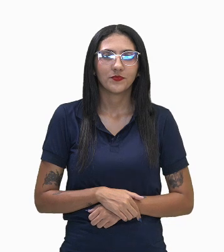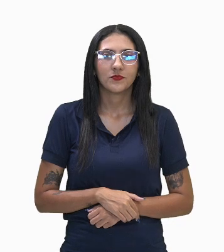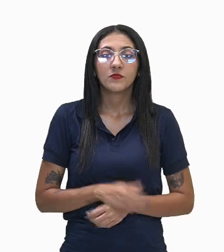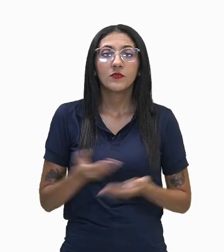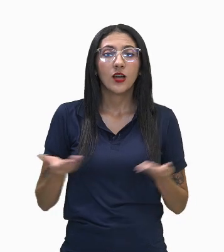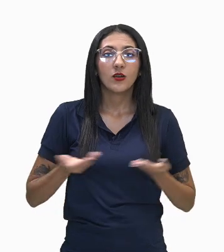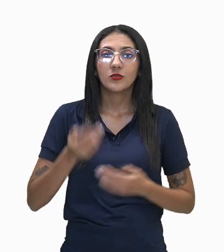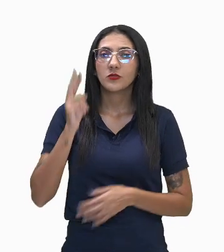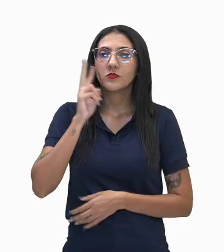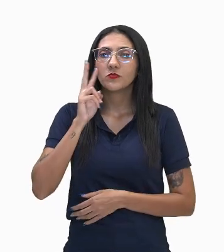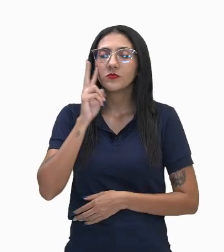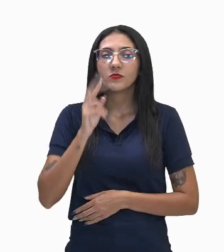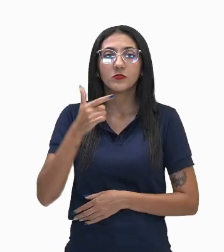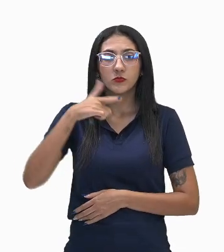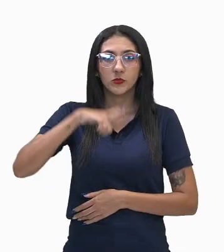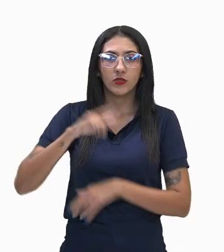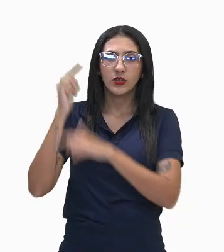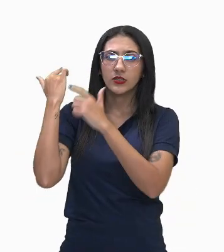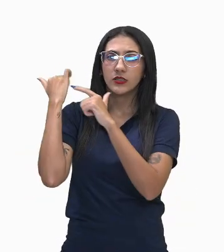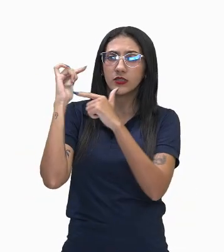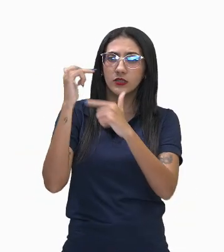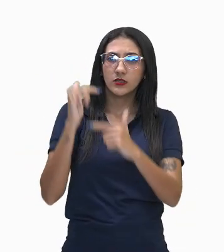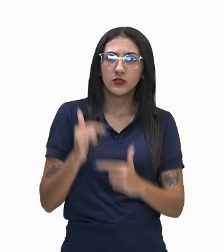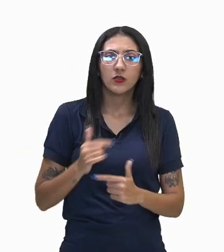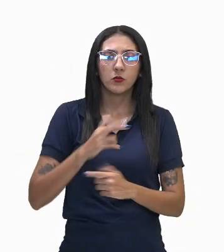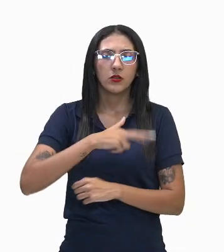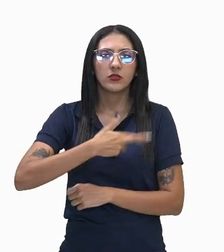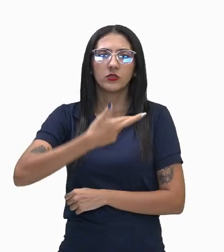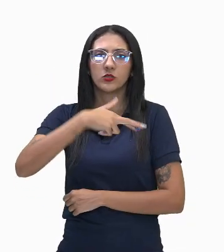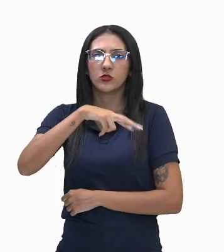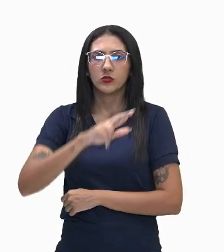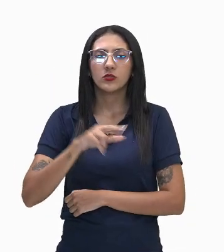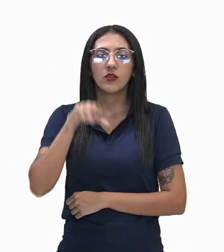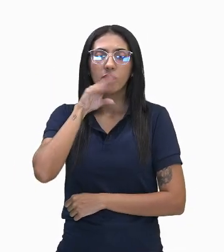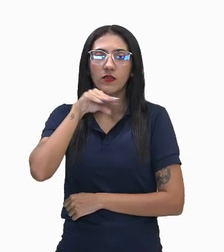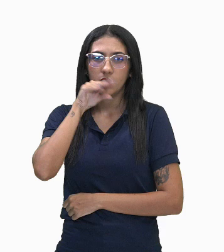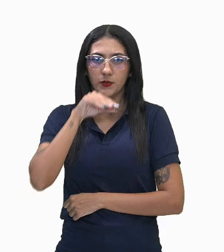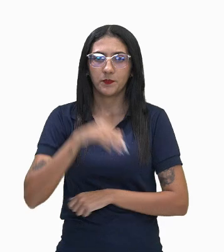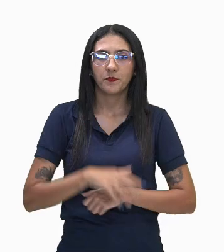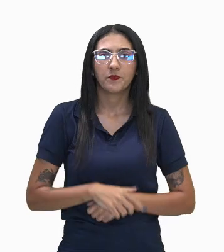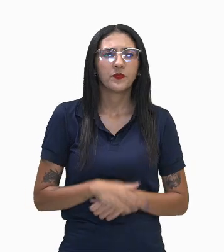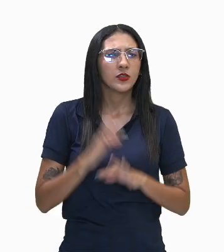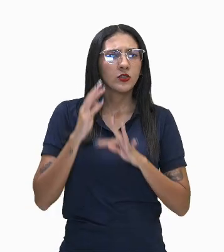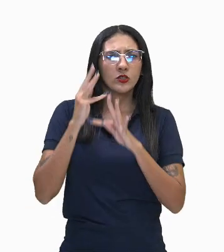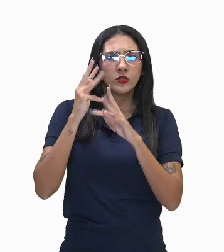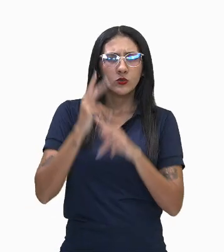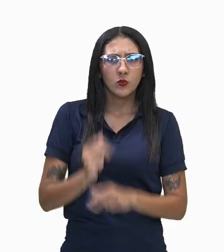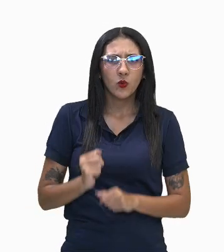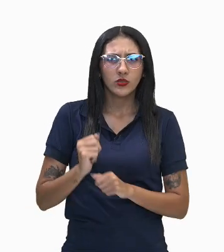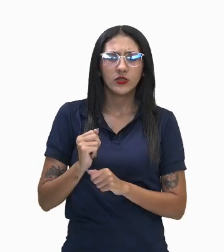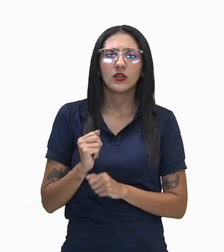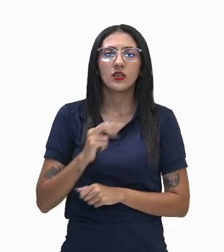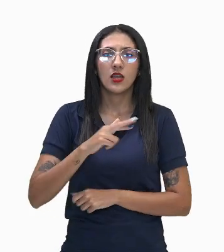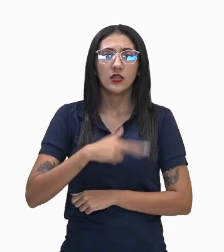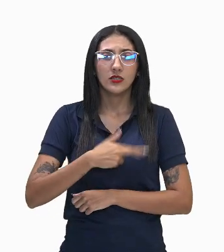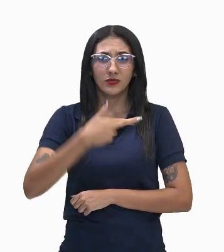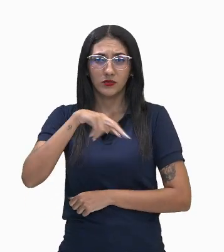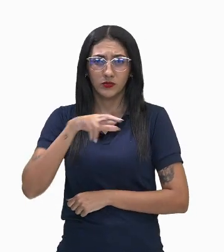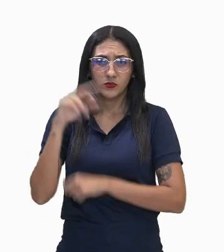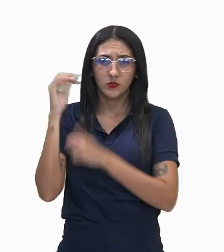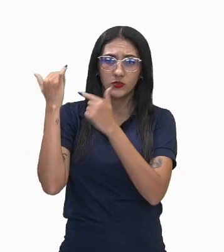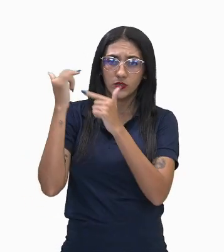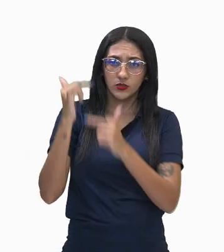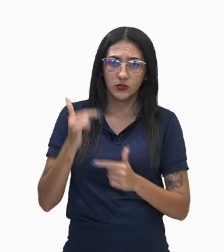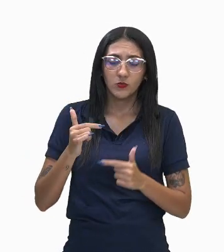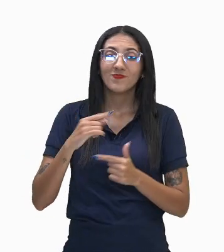lembrar das tradições religiosas orais, né? Toda tradição religiosa passa